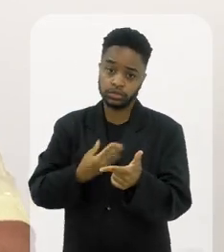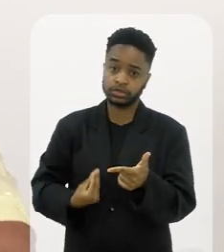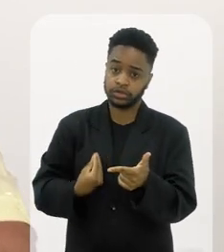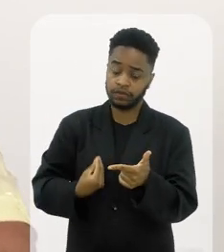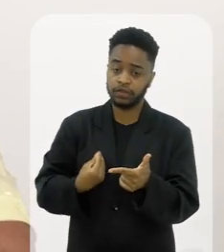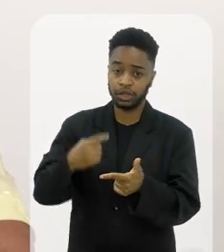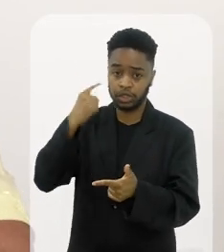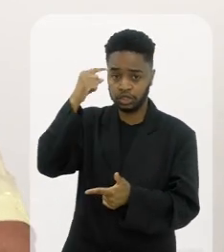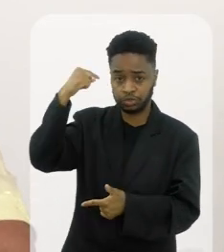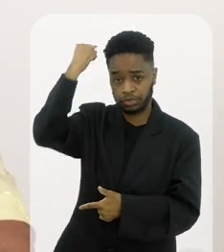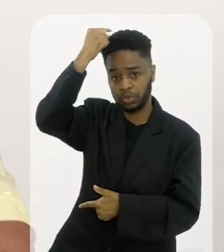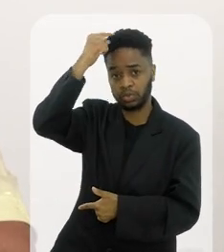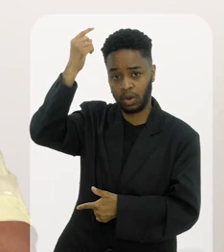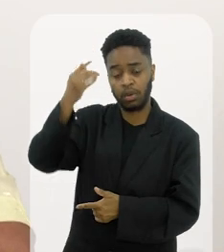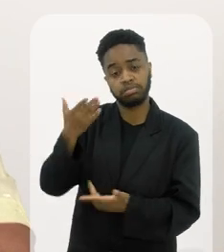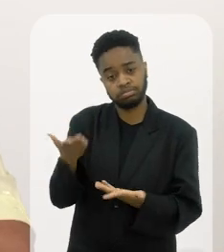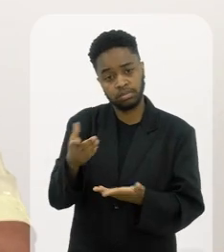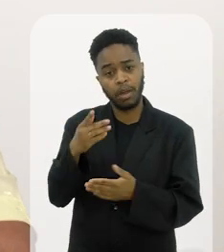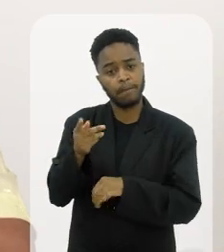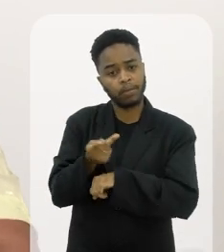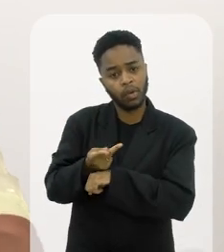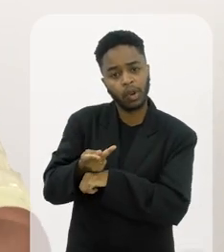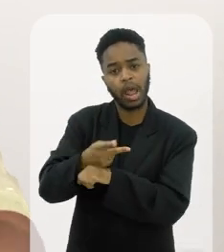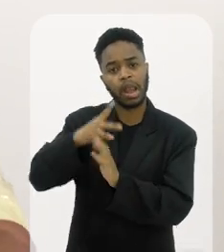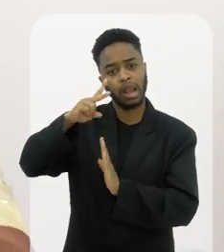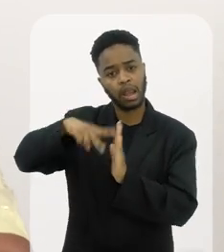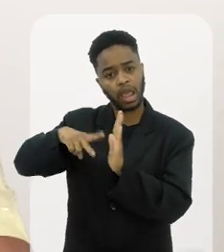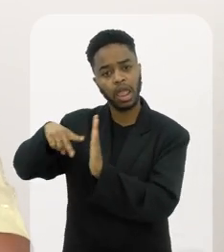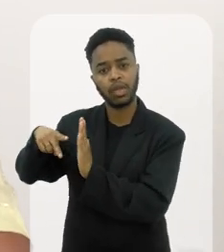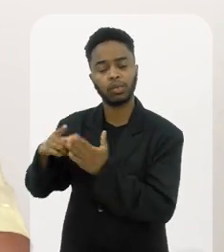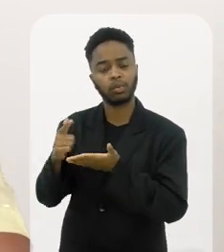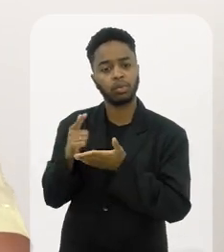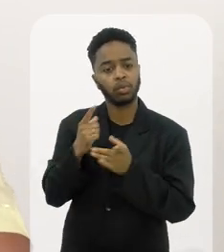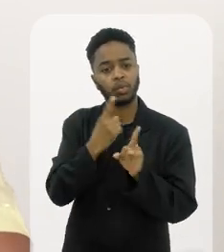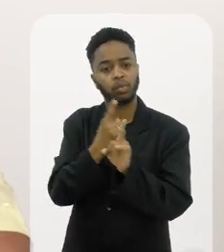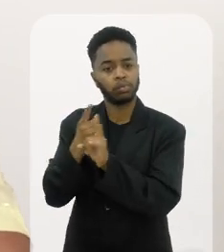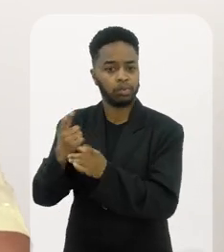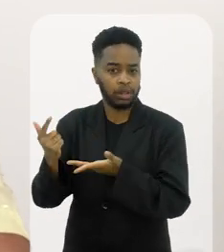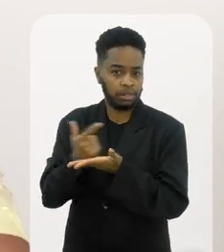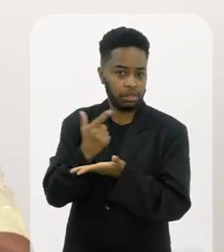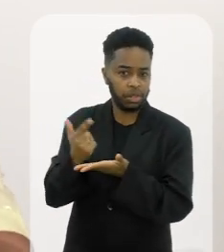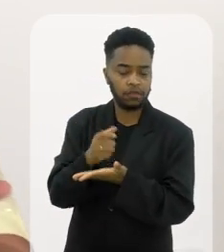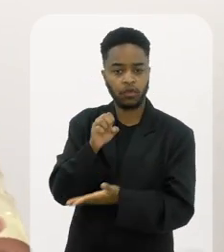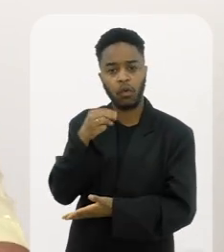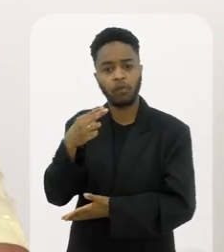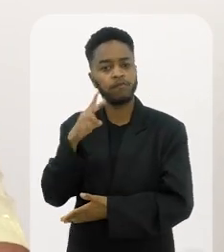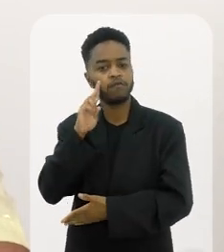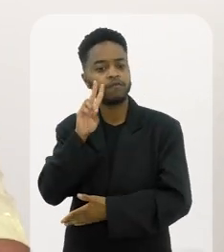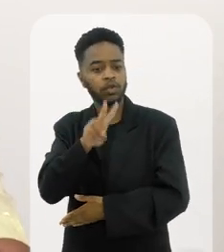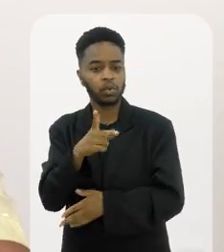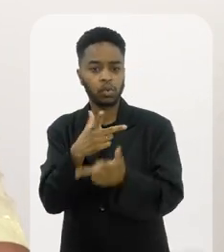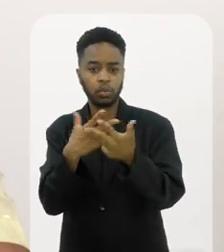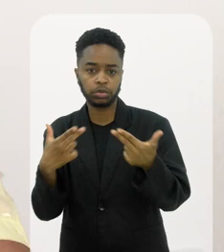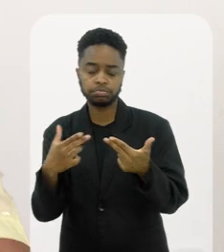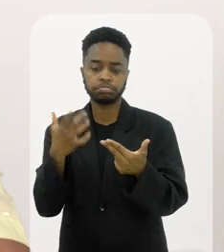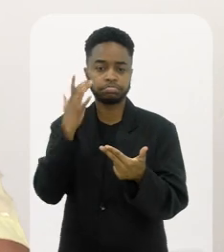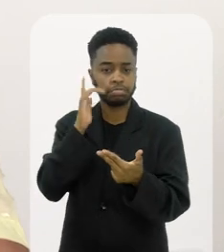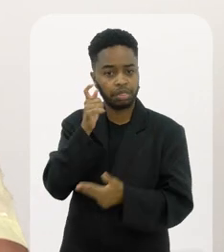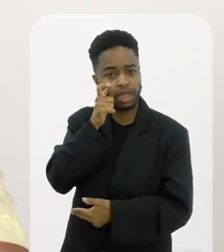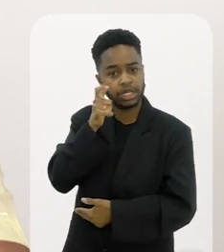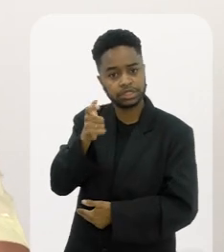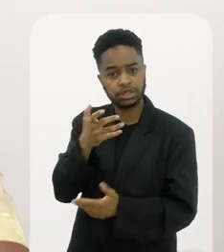vida espiritual e estavam nessa busca, né? E leram, encontraram algum livro de Prabhupada, viram alguma coisa